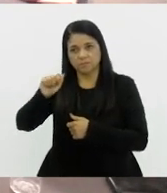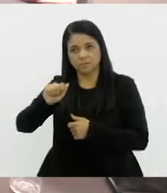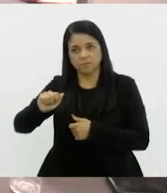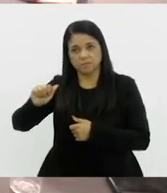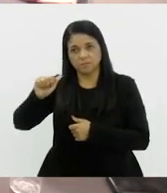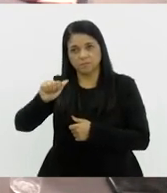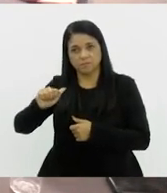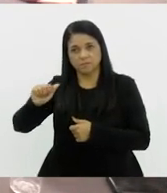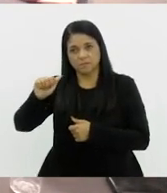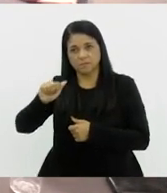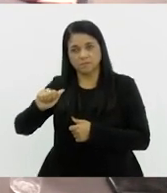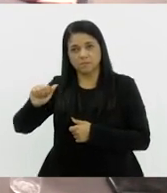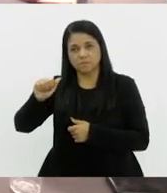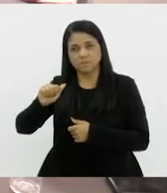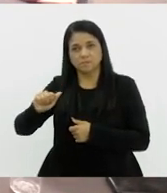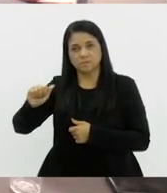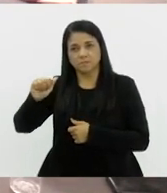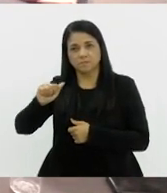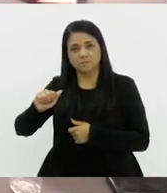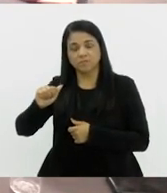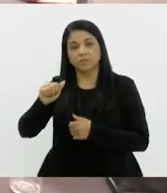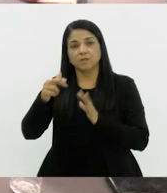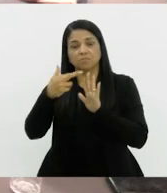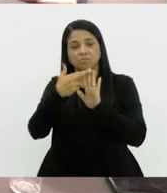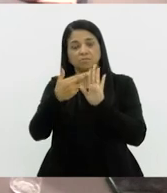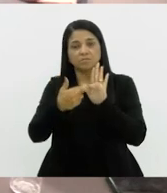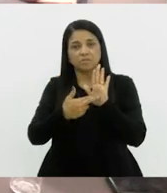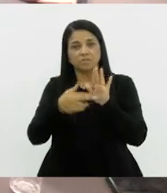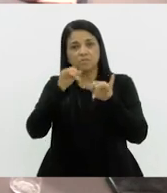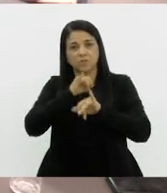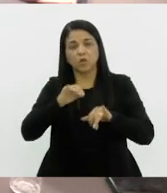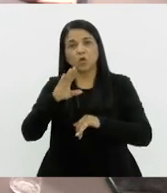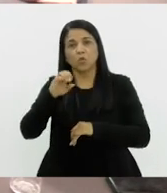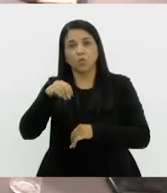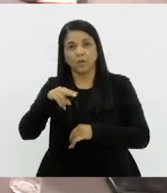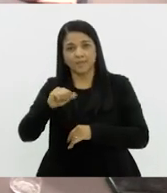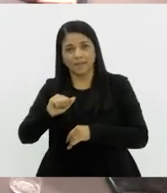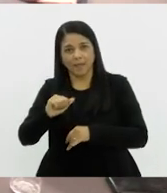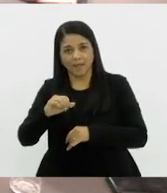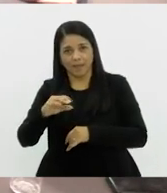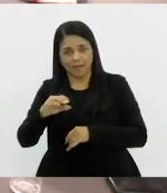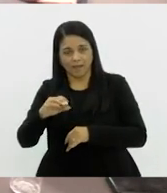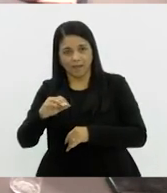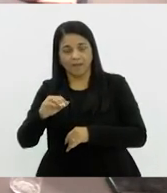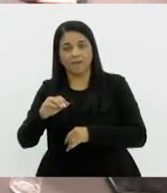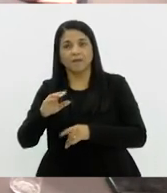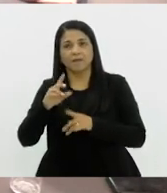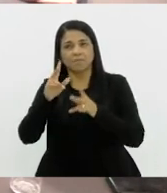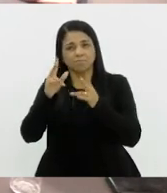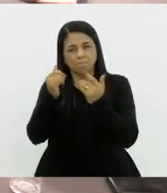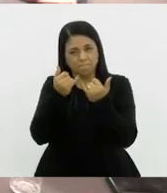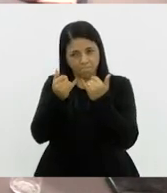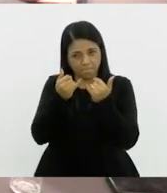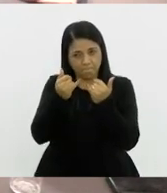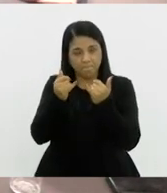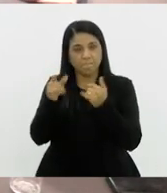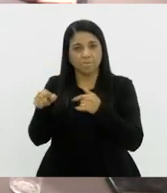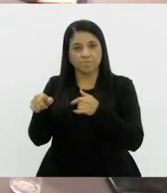A BERT? Na BERT, não, aquela de regulamentação publicitária, a CONAR. Seria uma espécie de um CONAR. né? Ou seja, eles têm